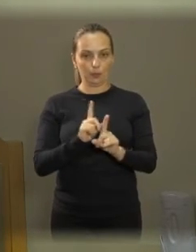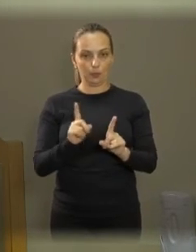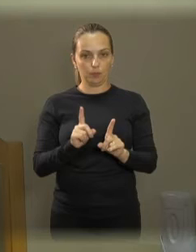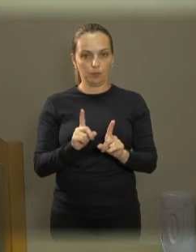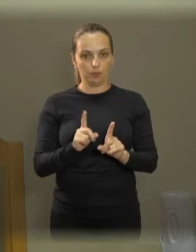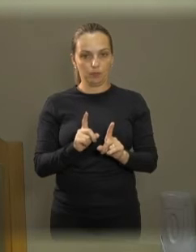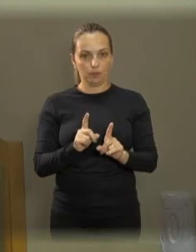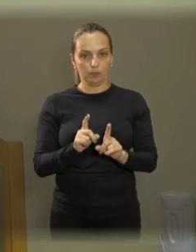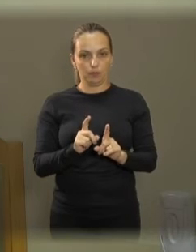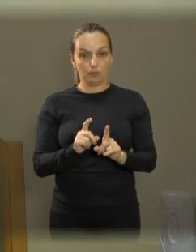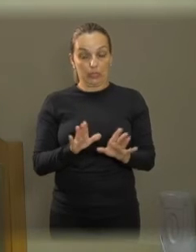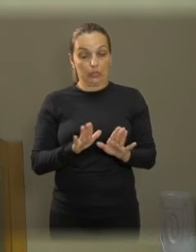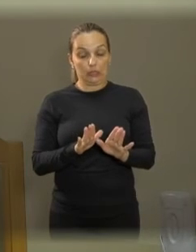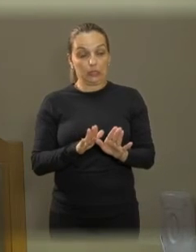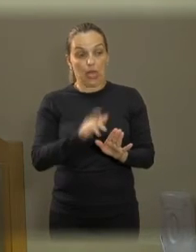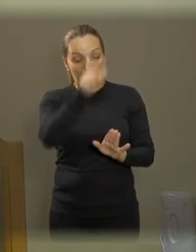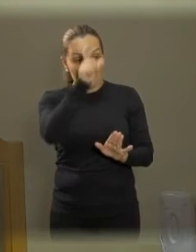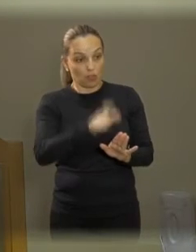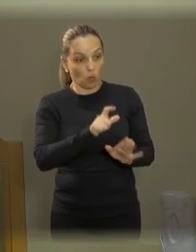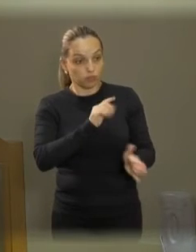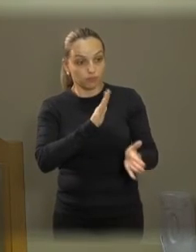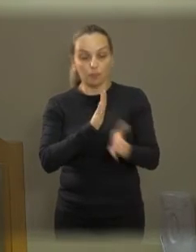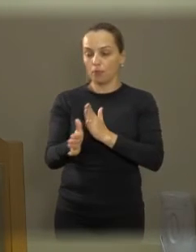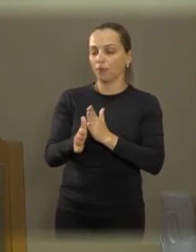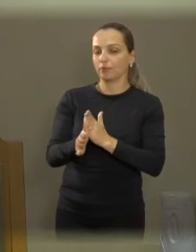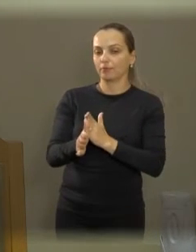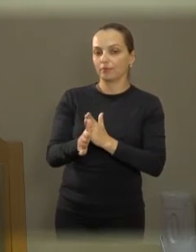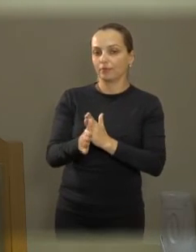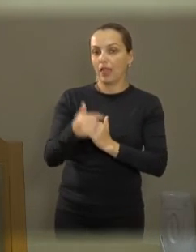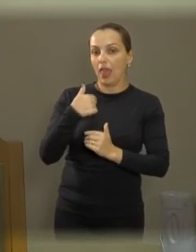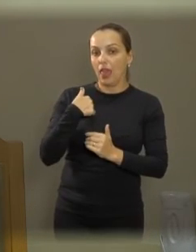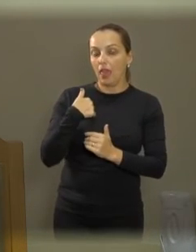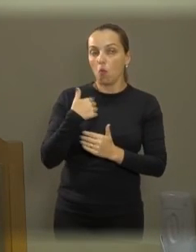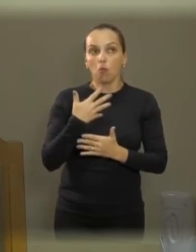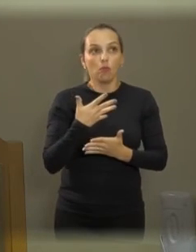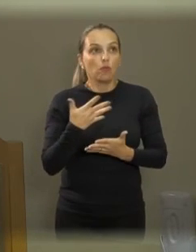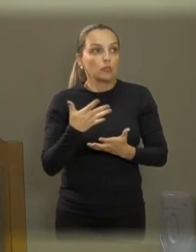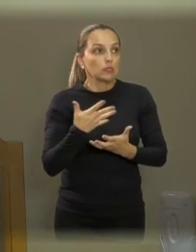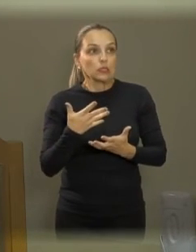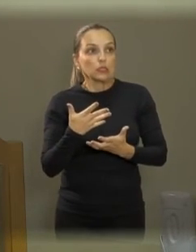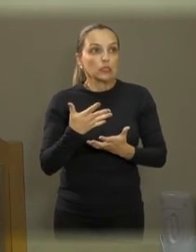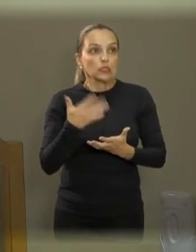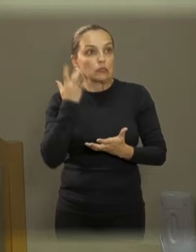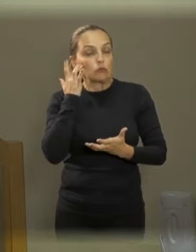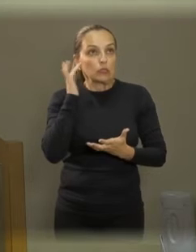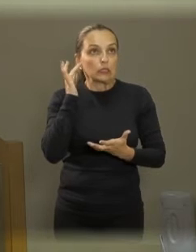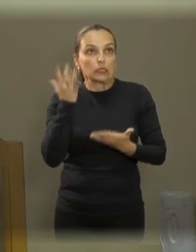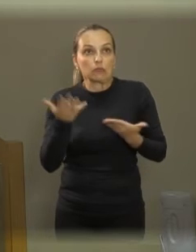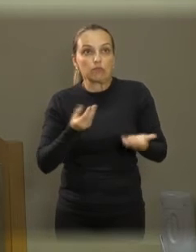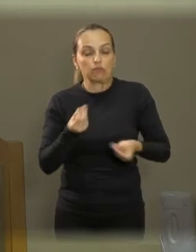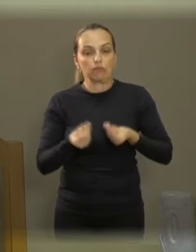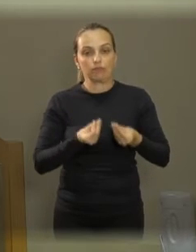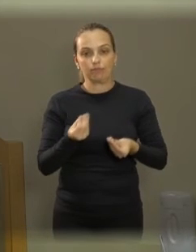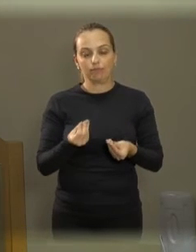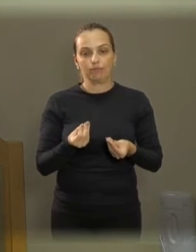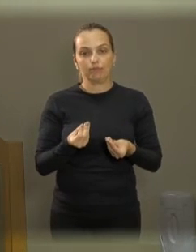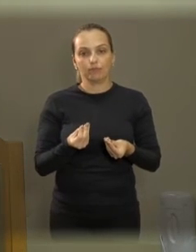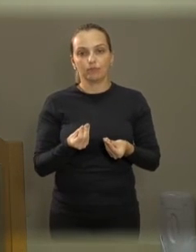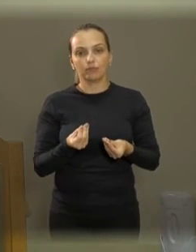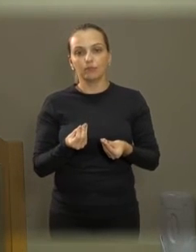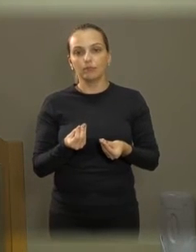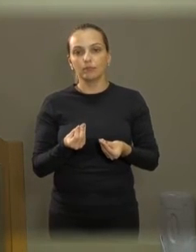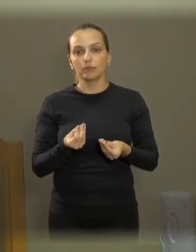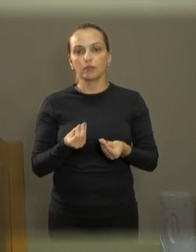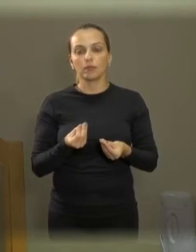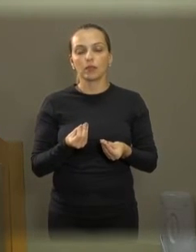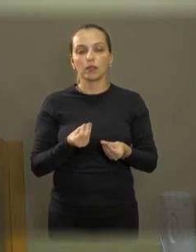Não quero nada, não. Saía, me deixava falando sozinho. Em 1 ano, eu já era um